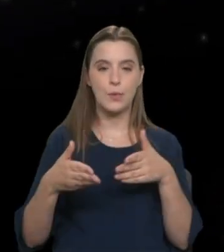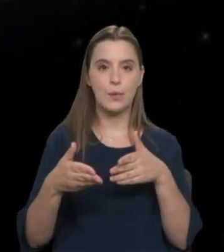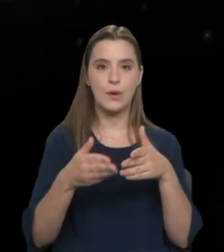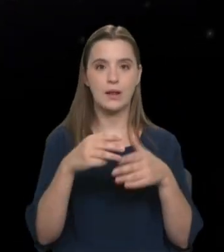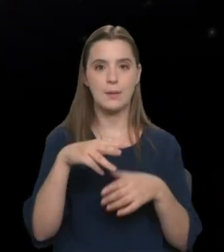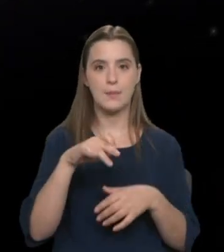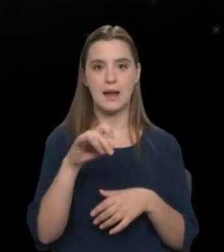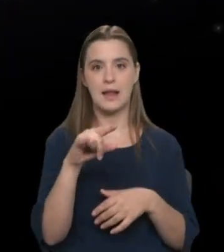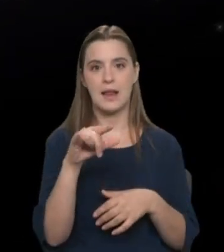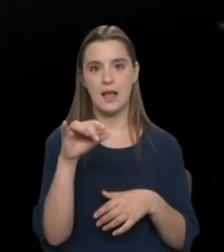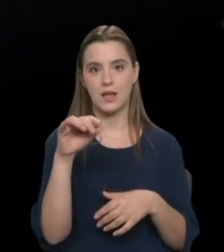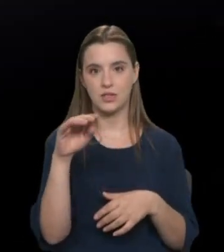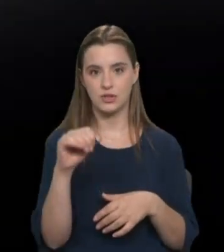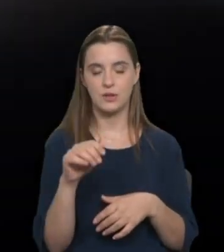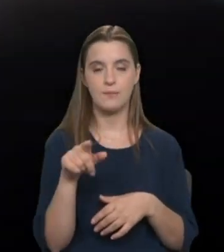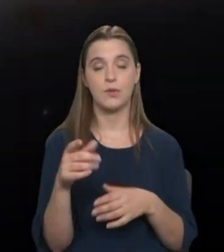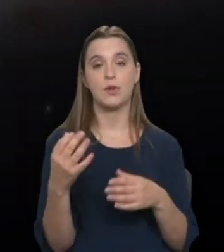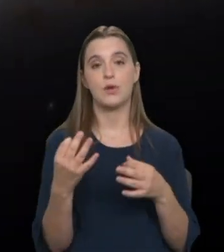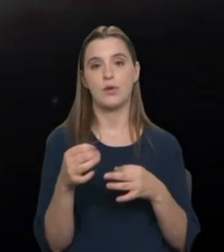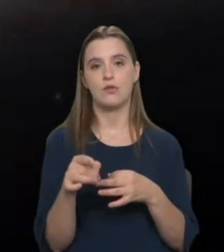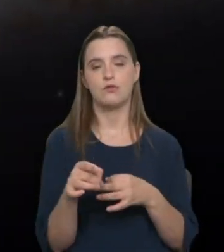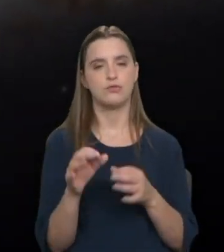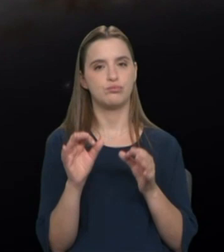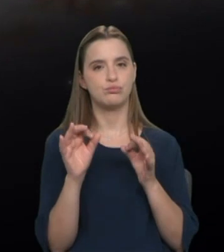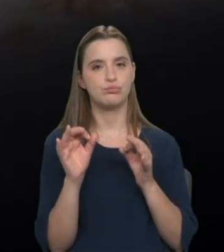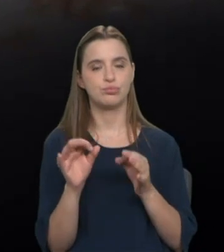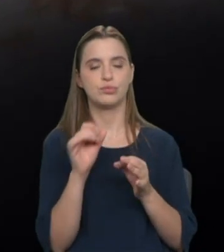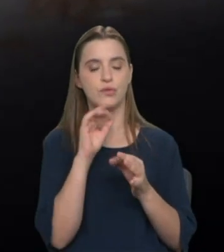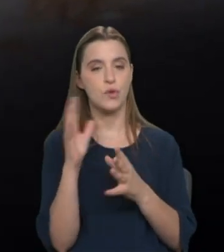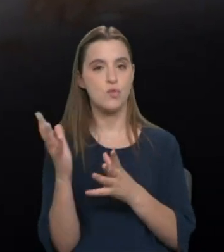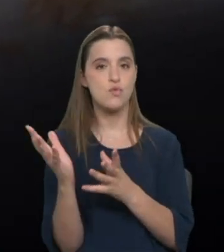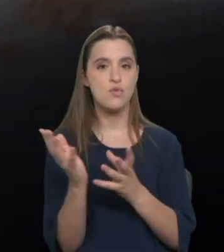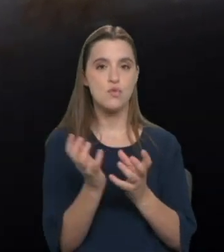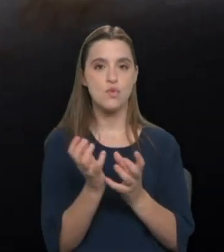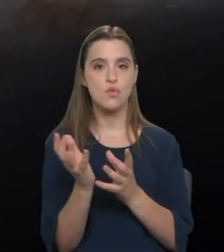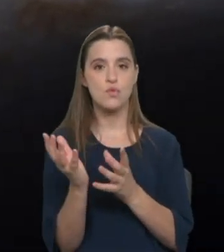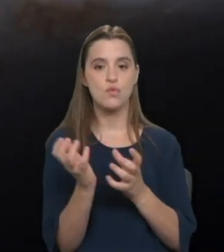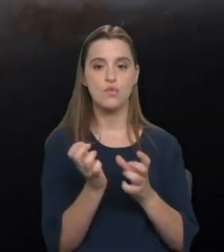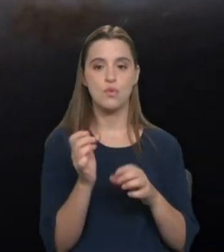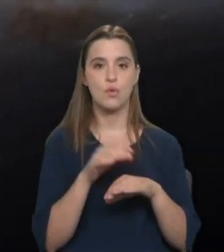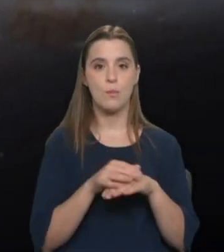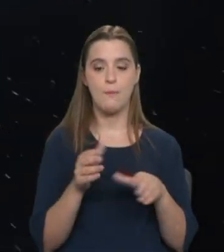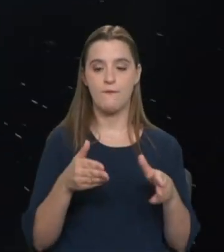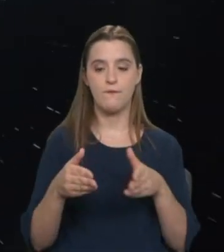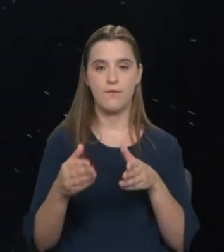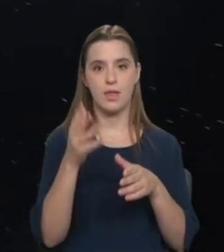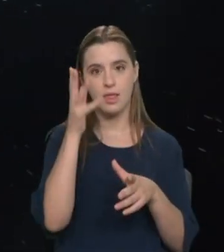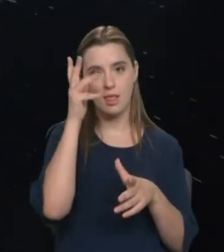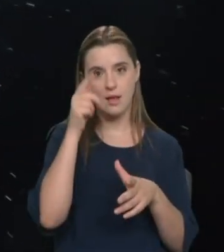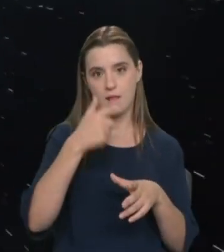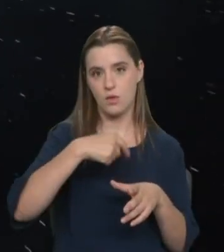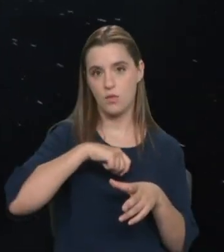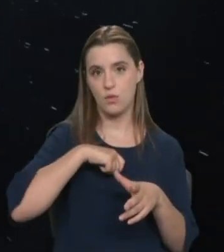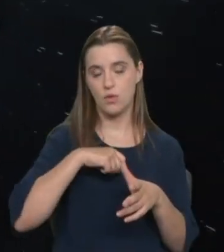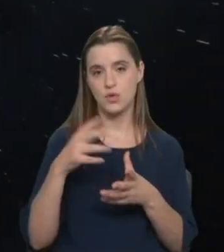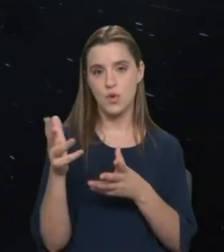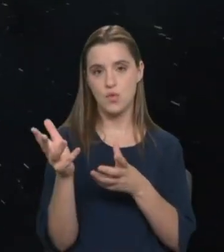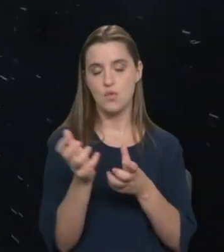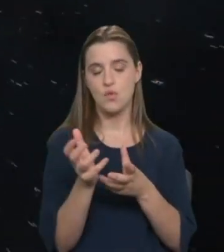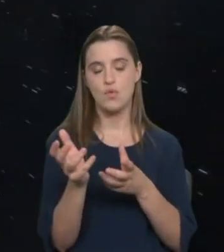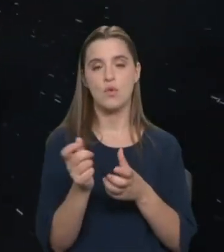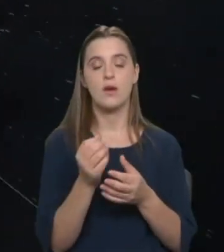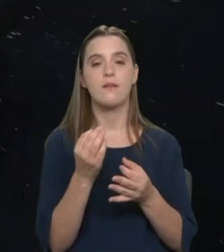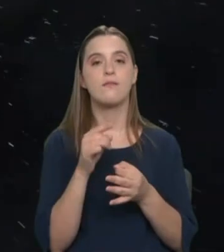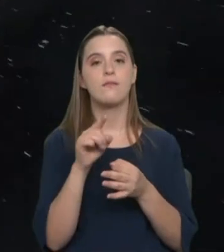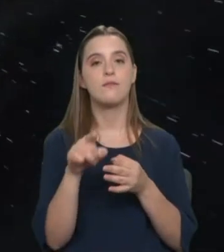foram, portanto, autenticamente agarradas, puxadas pela nossa Via Láctea a maternidades das nuvens